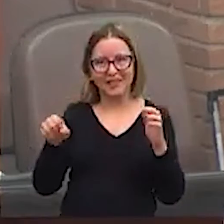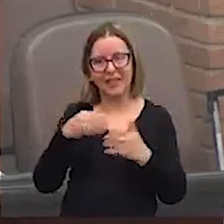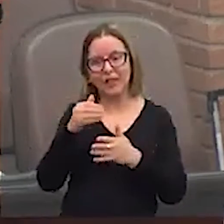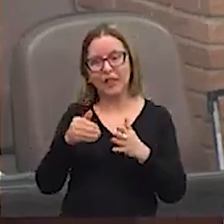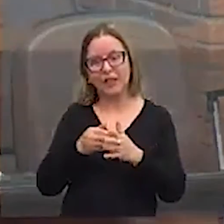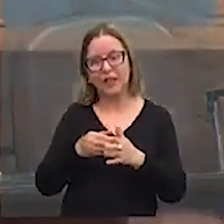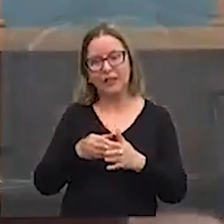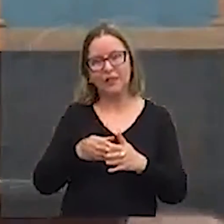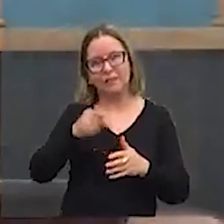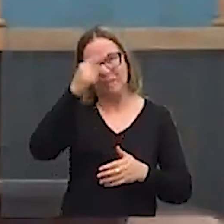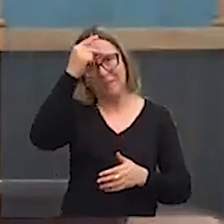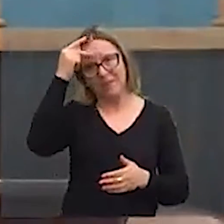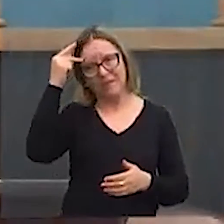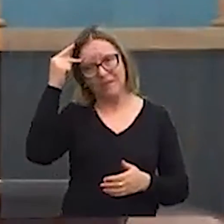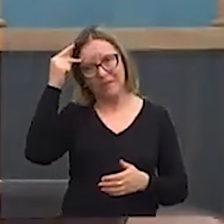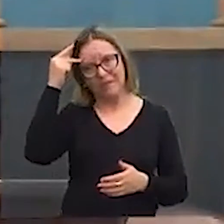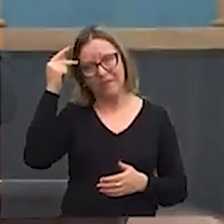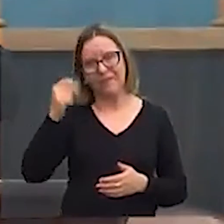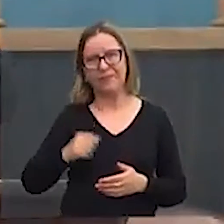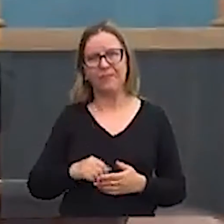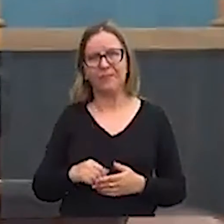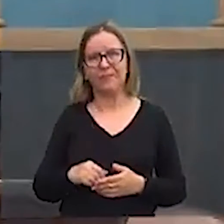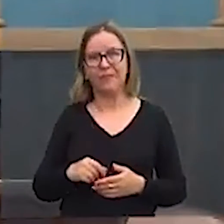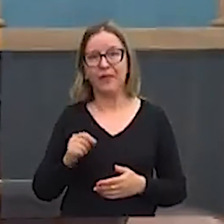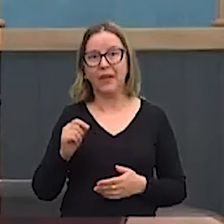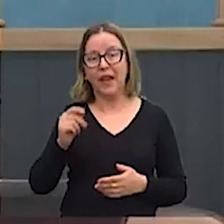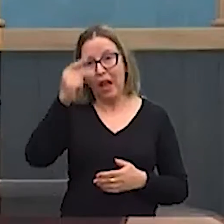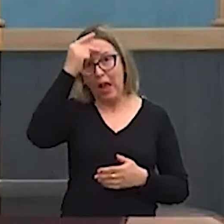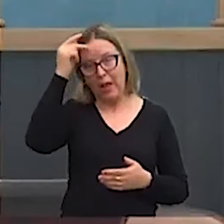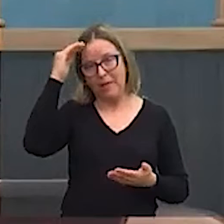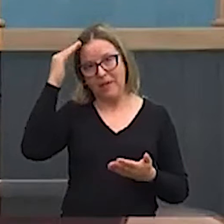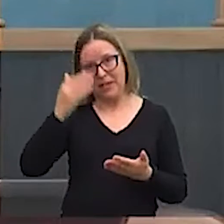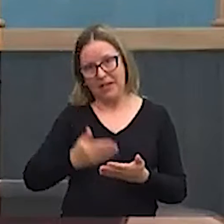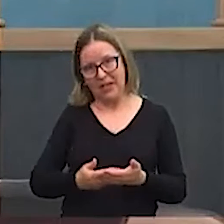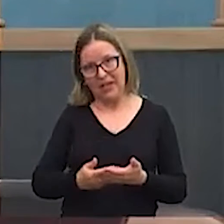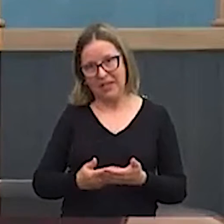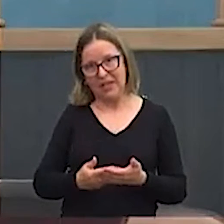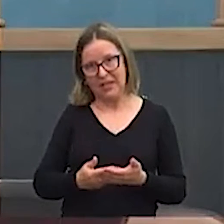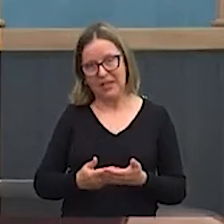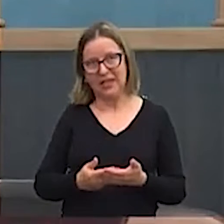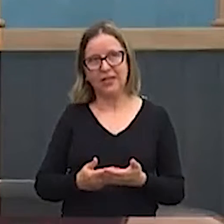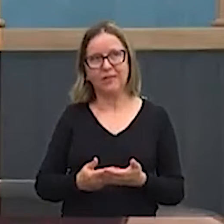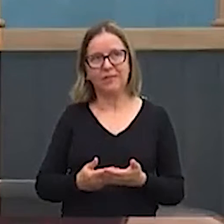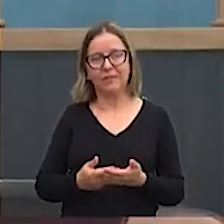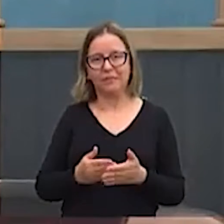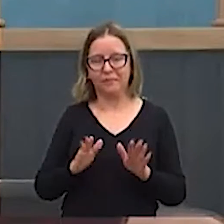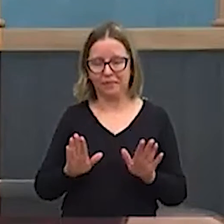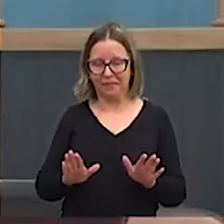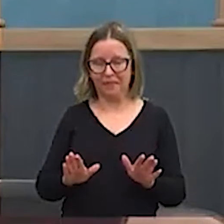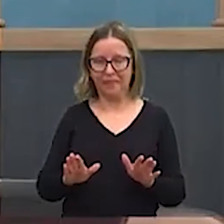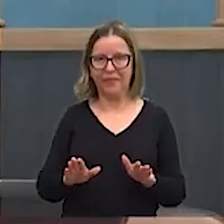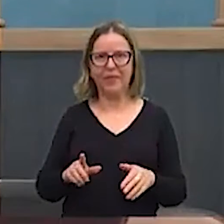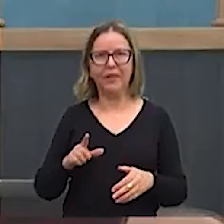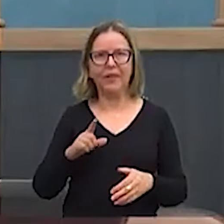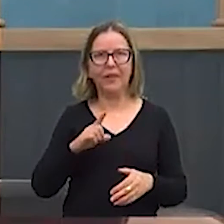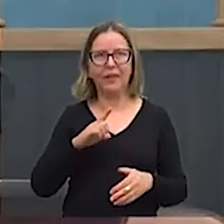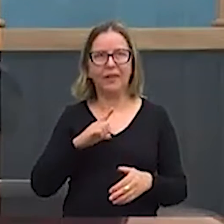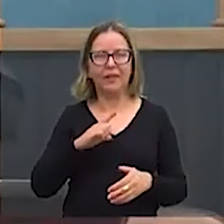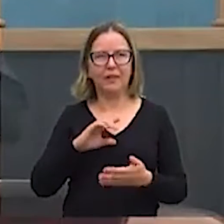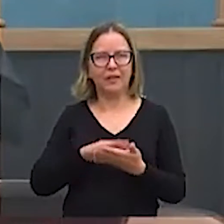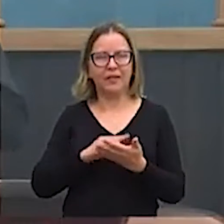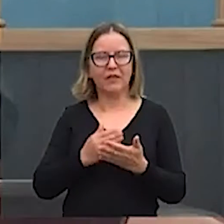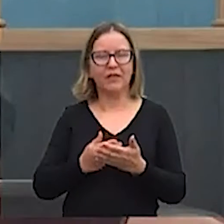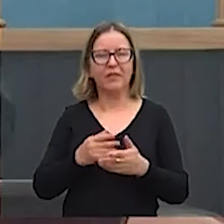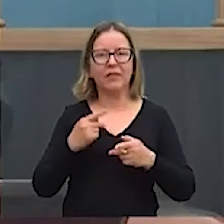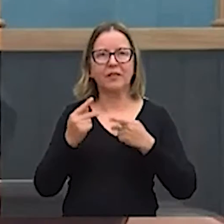a toda criatura. Quem crê, agora eu tenho uma versão desse texto aqui que